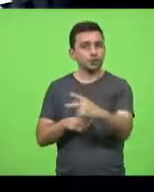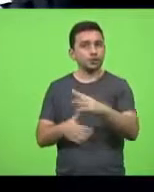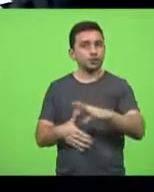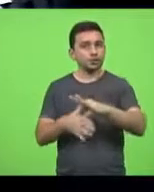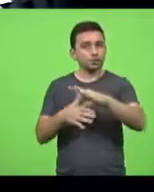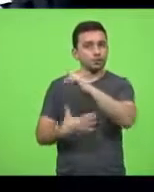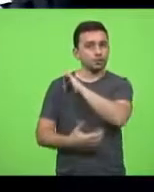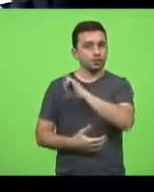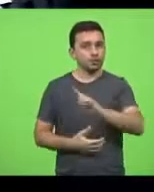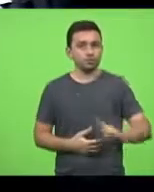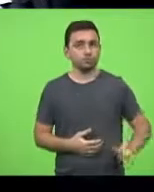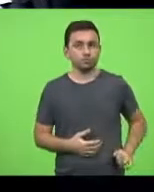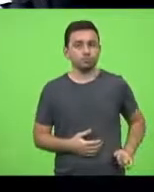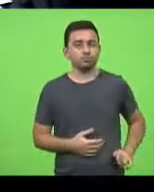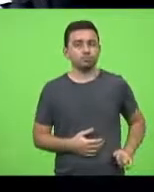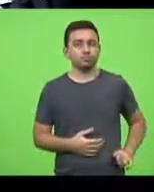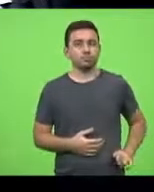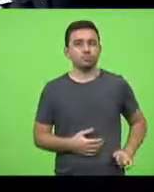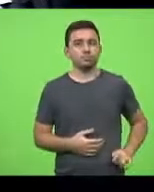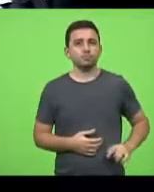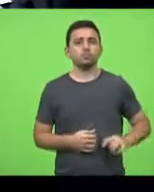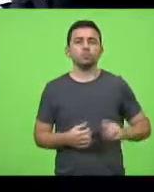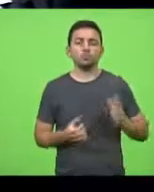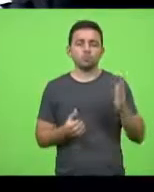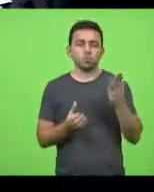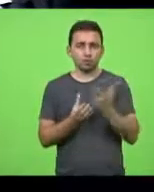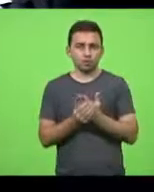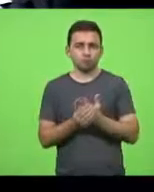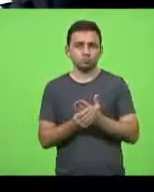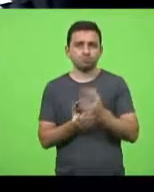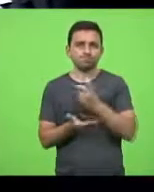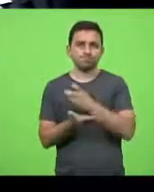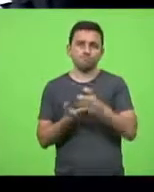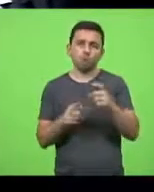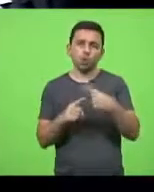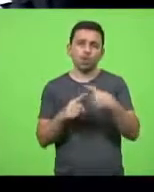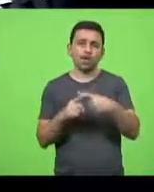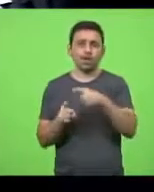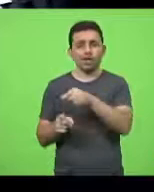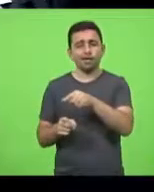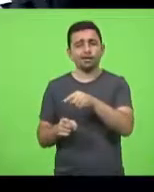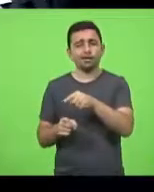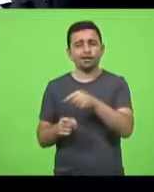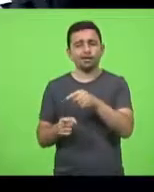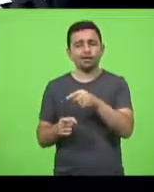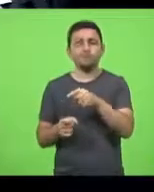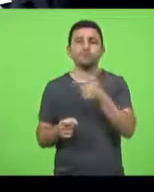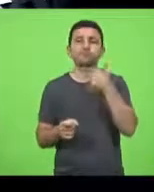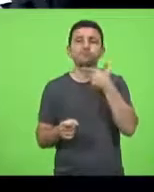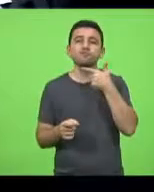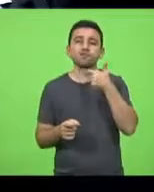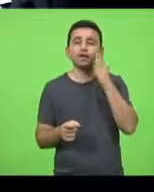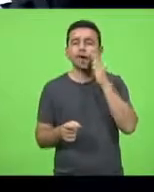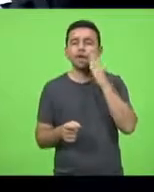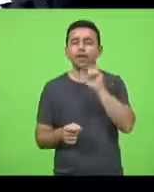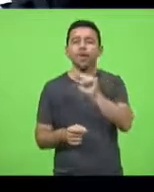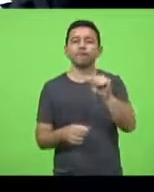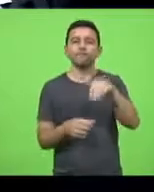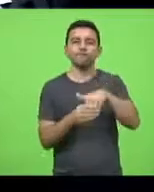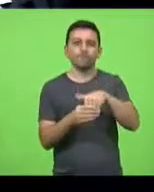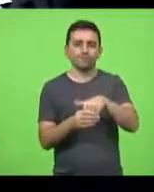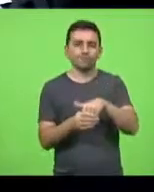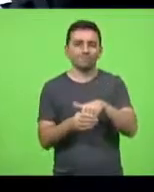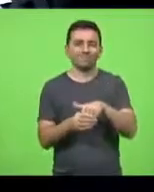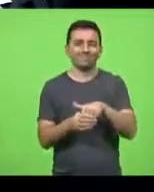governo no processo de impeachment, já que ele tem pré-julgamento, e, diante de um